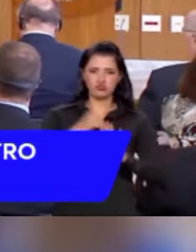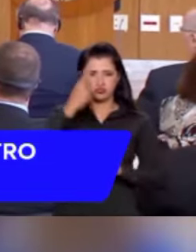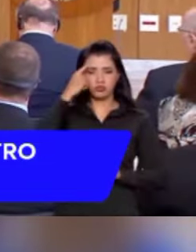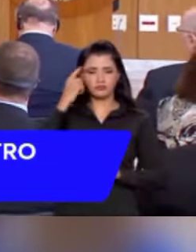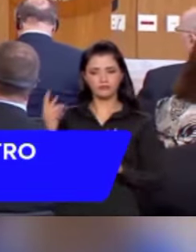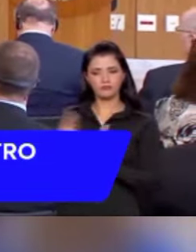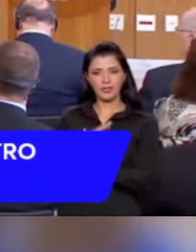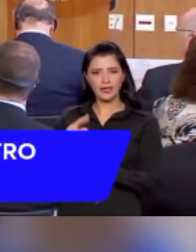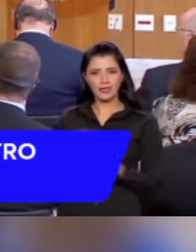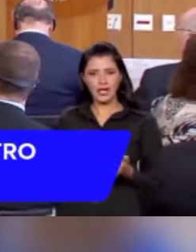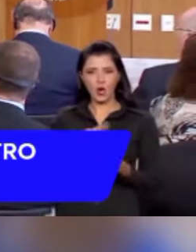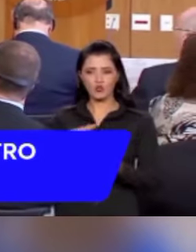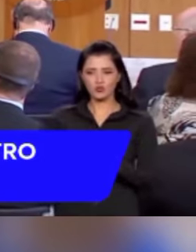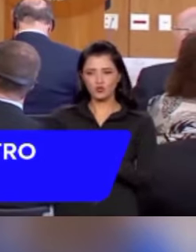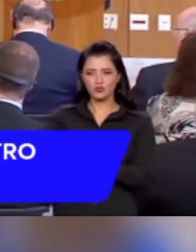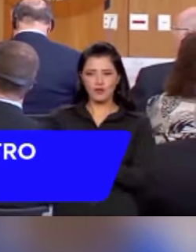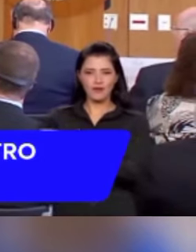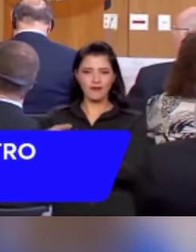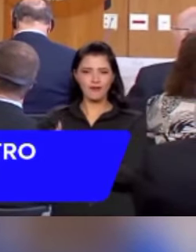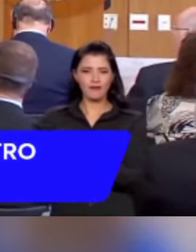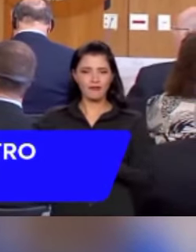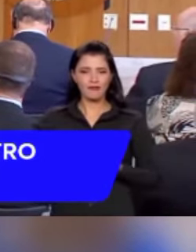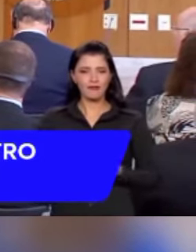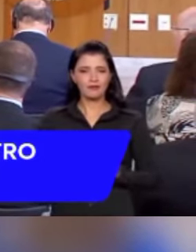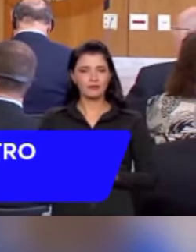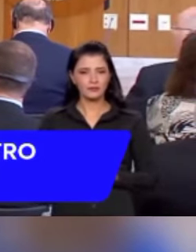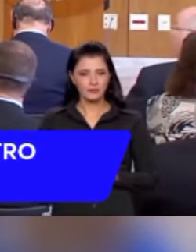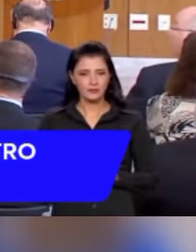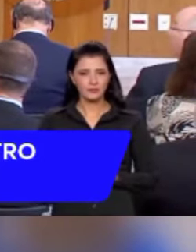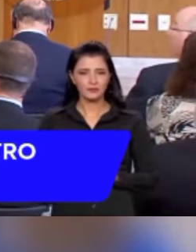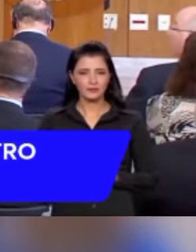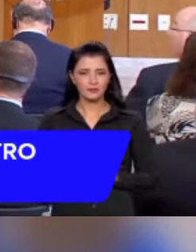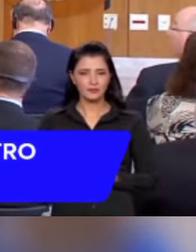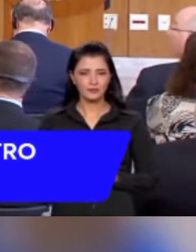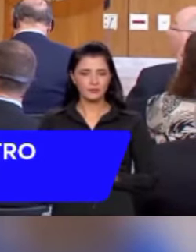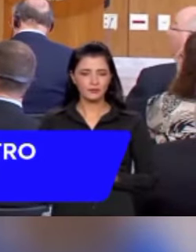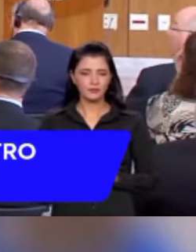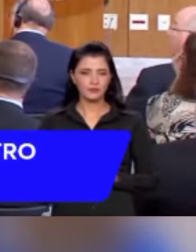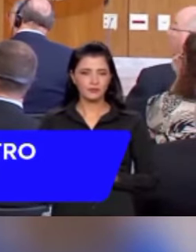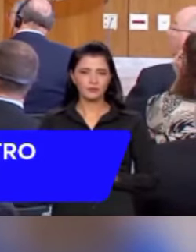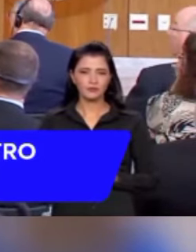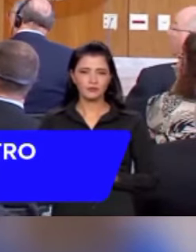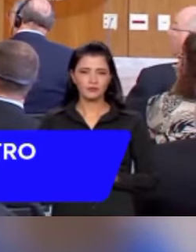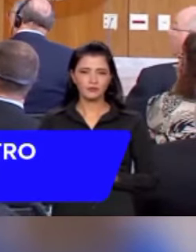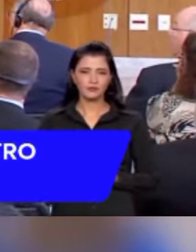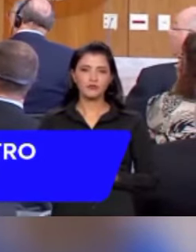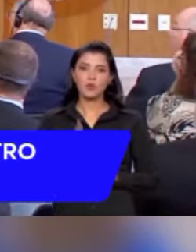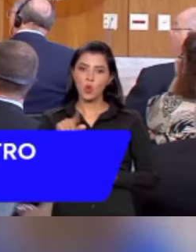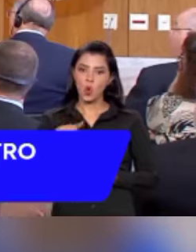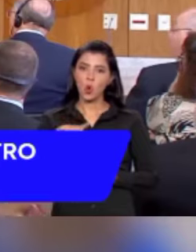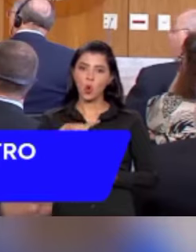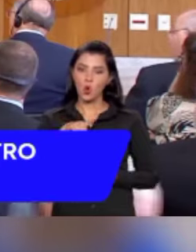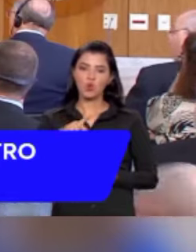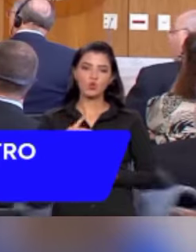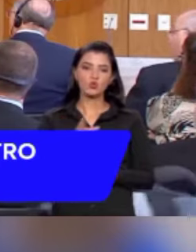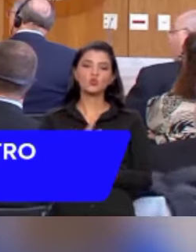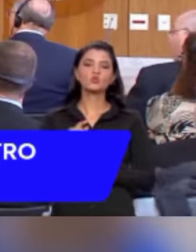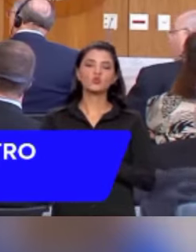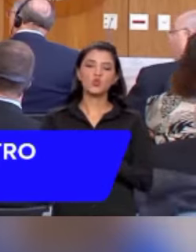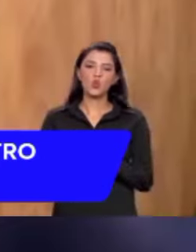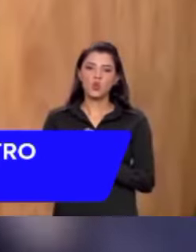um fenômeno de aplicação de fórmulas extremistas. Fenômeno que consiste na aplicação de